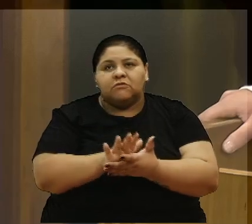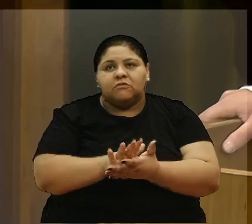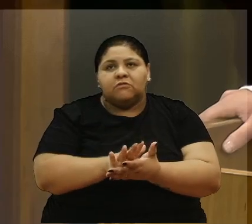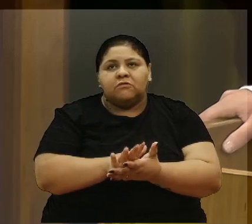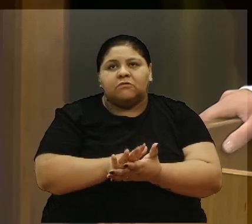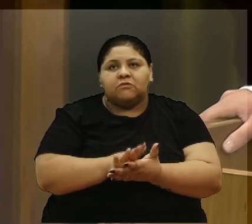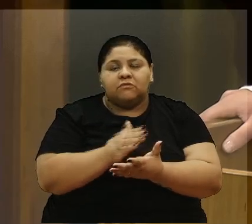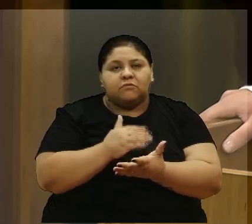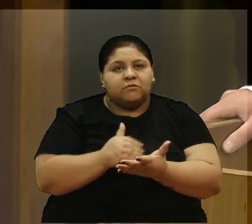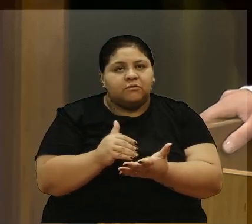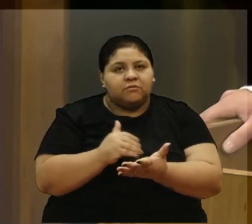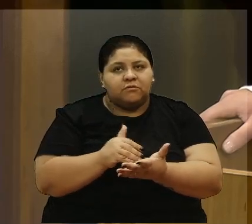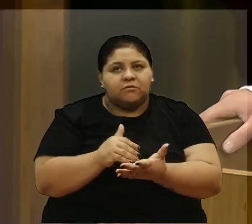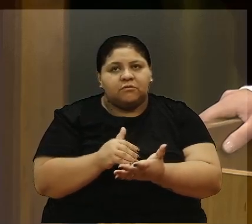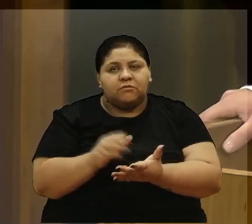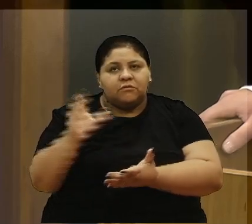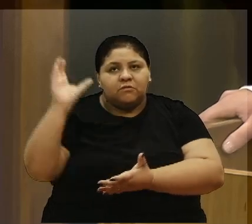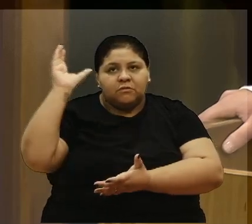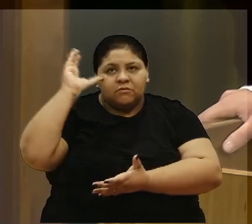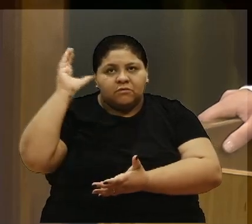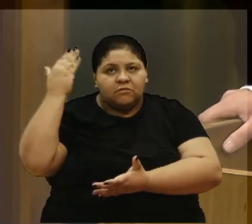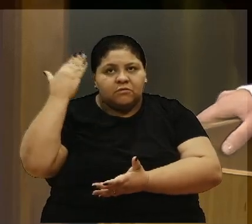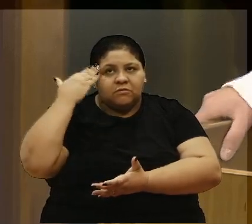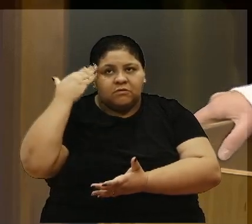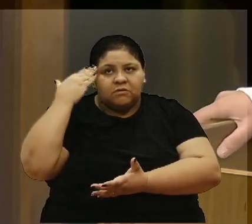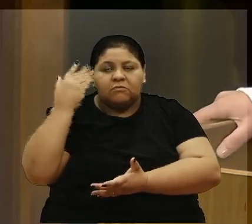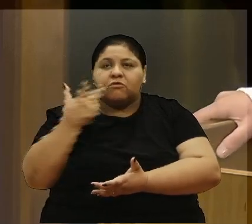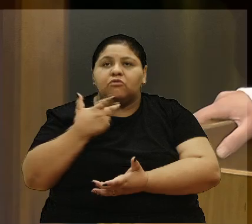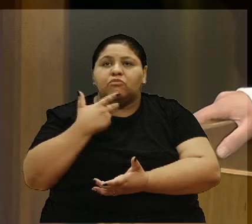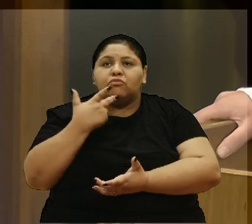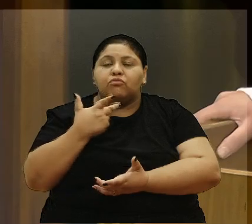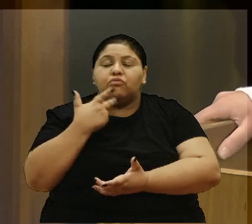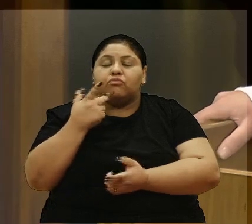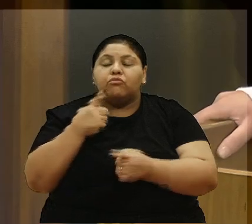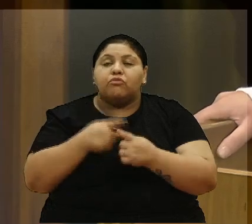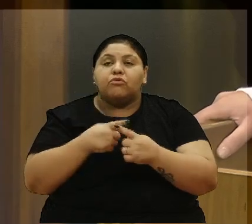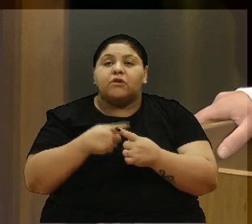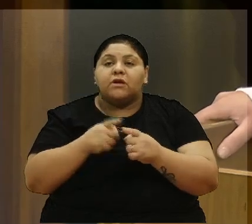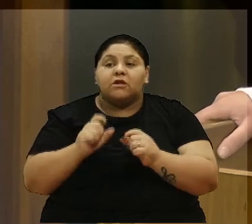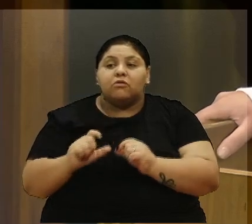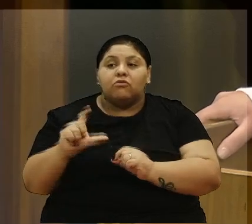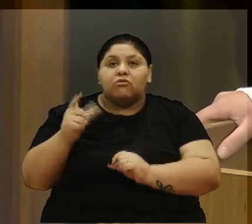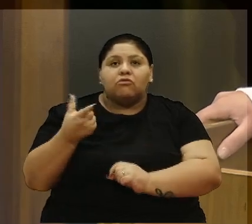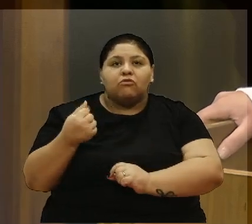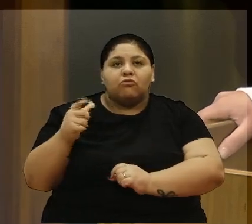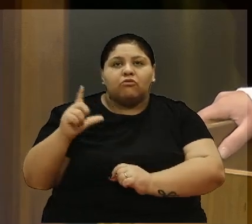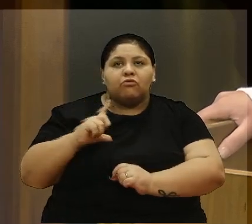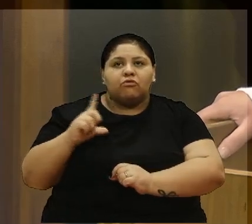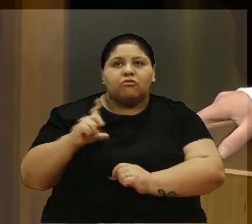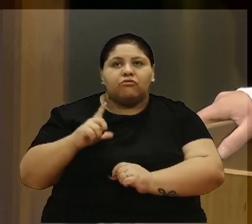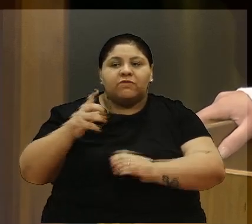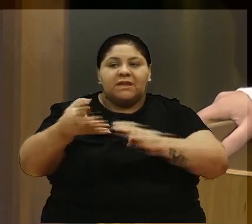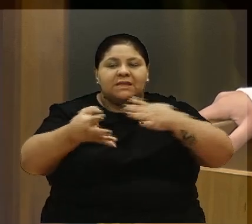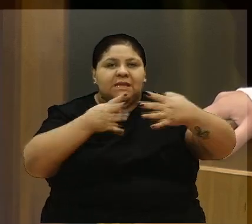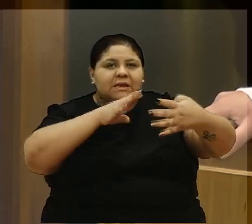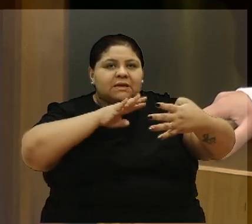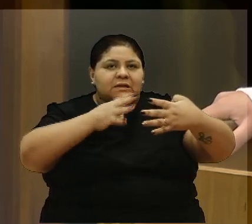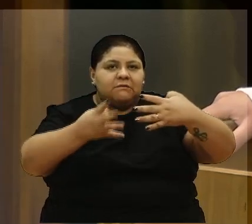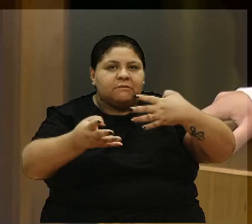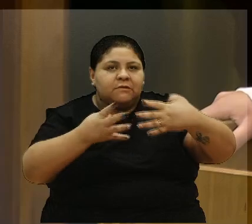o secretário Cadore sabia dizer o porquê desse aumento de valor. Então, se não tem transparência